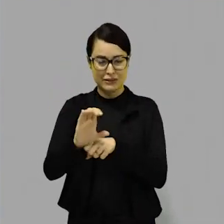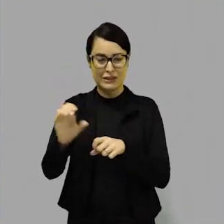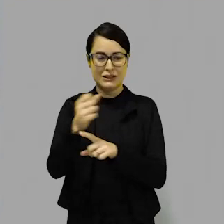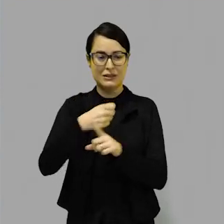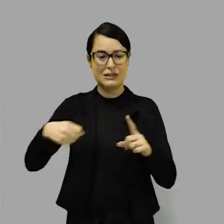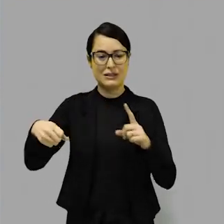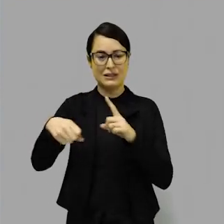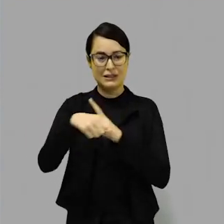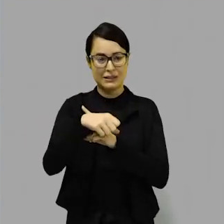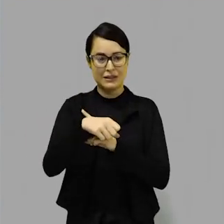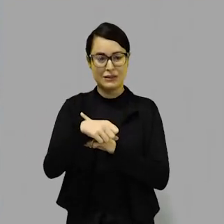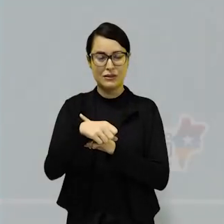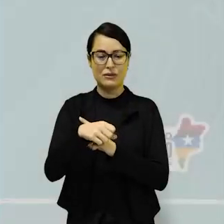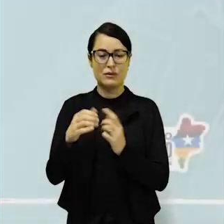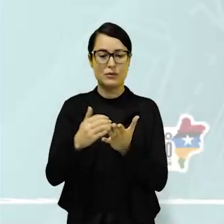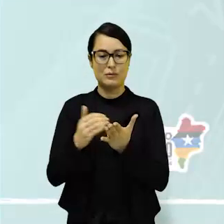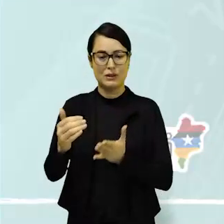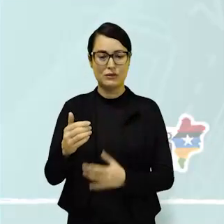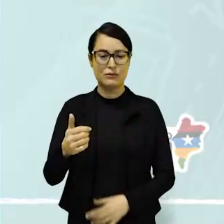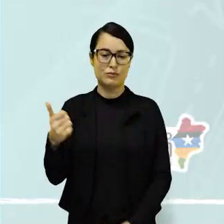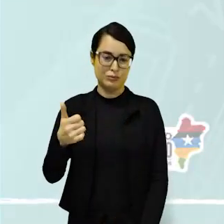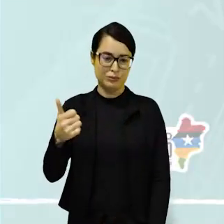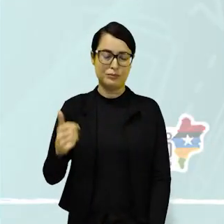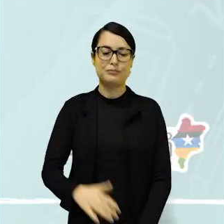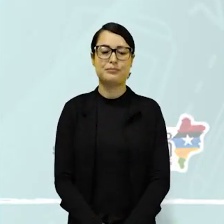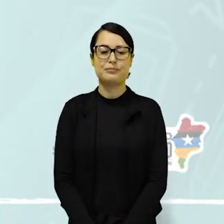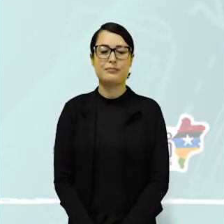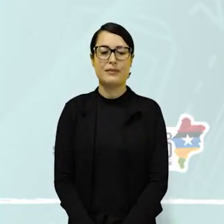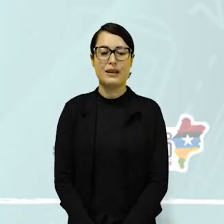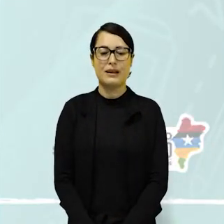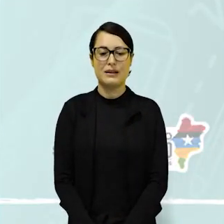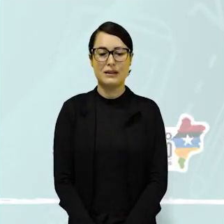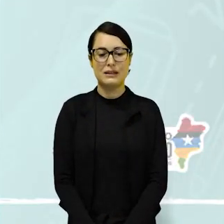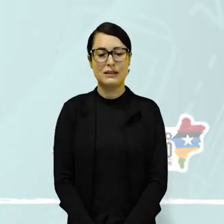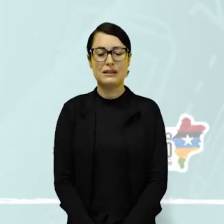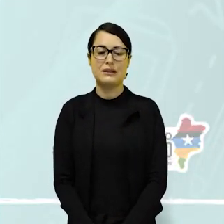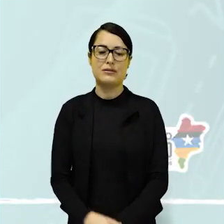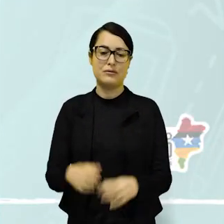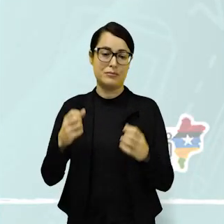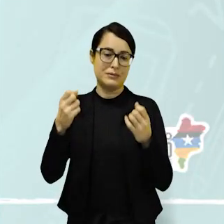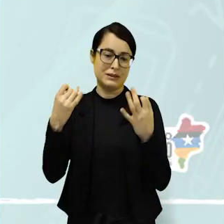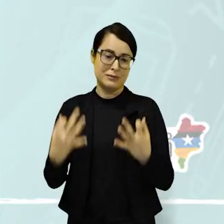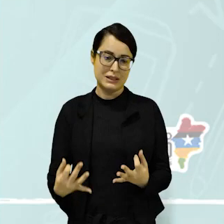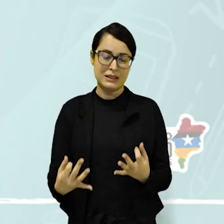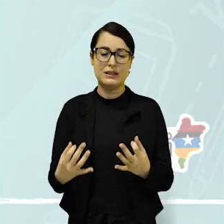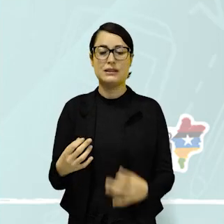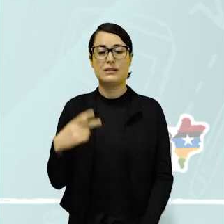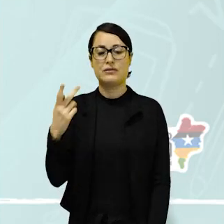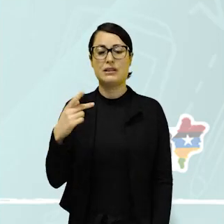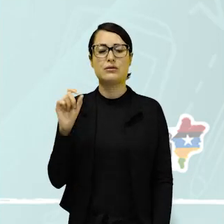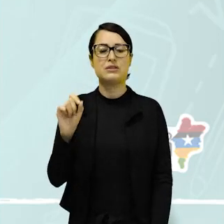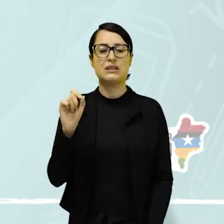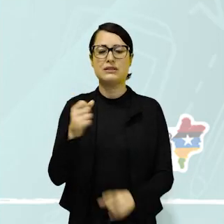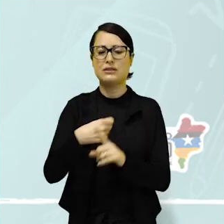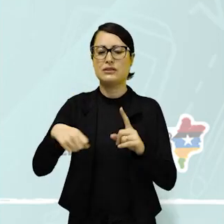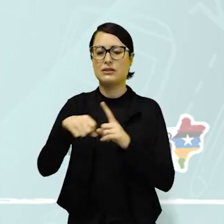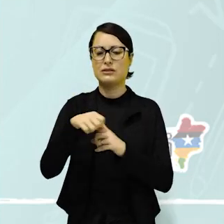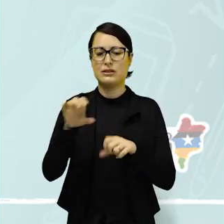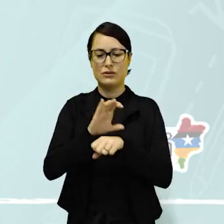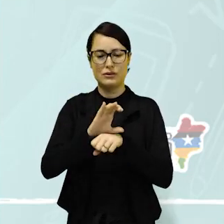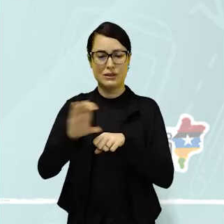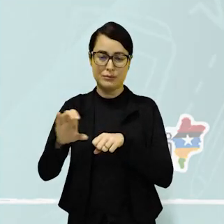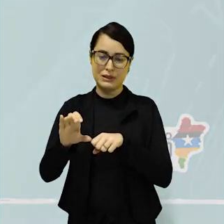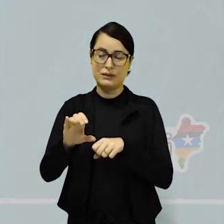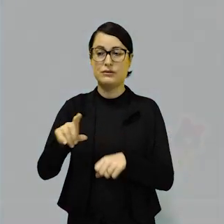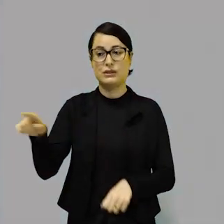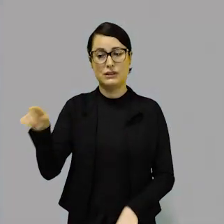sociologia, parte 1, ok? E aí, para a gente falar sobre esses caras, primeiro a gente tem que falar o que é sociologia contemporânea, tem que